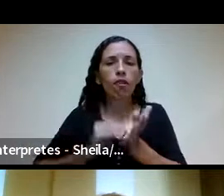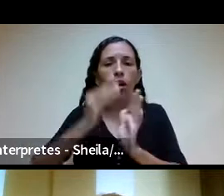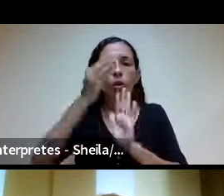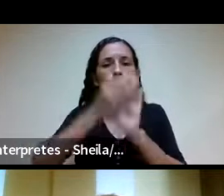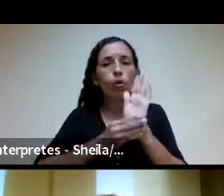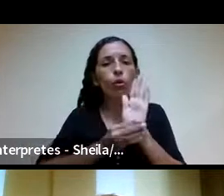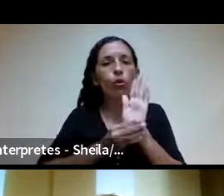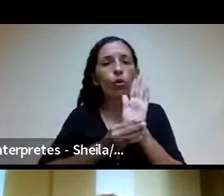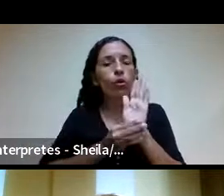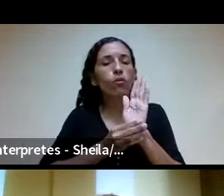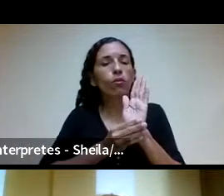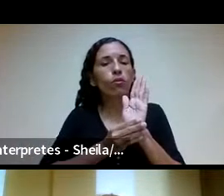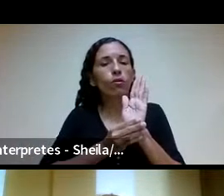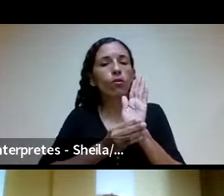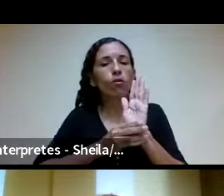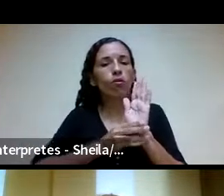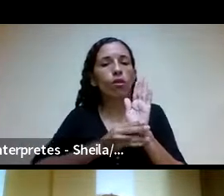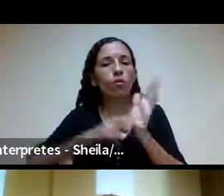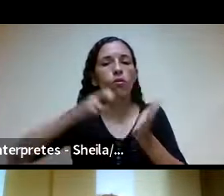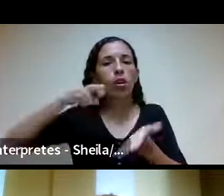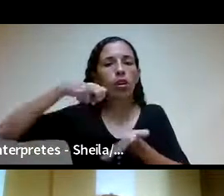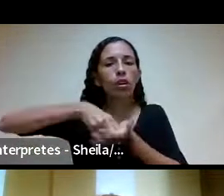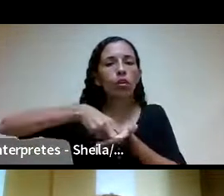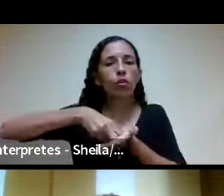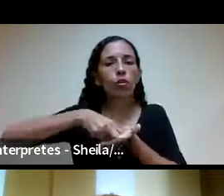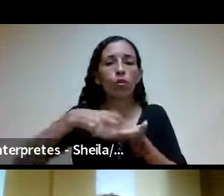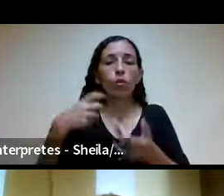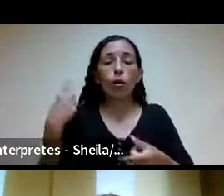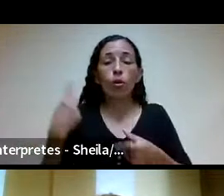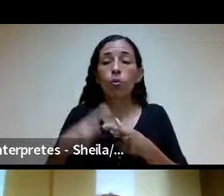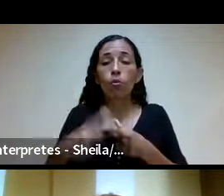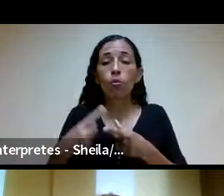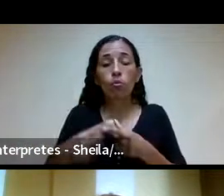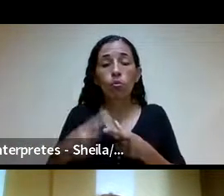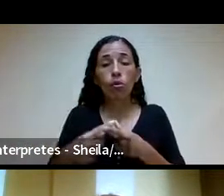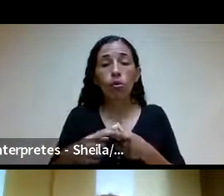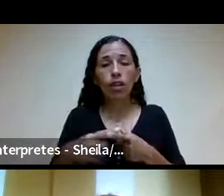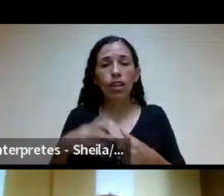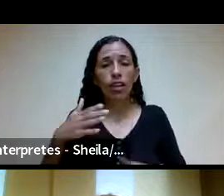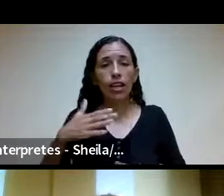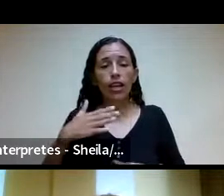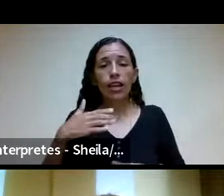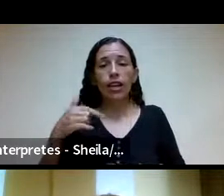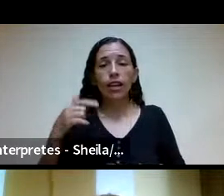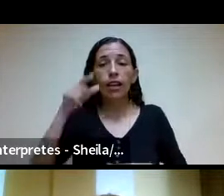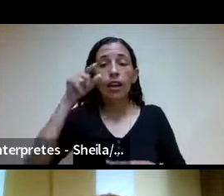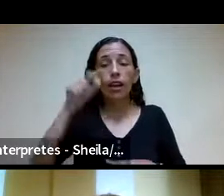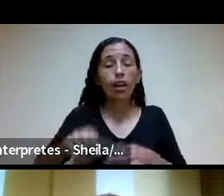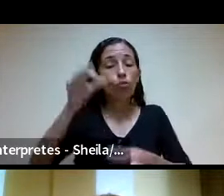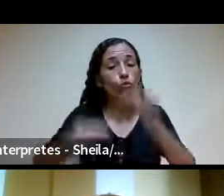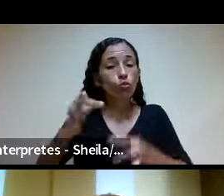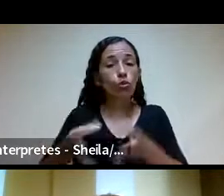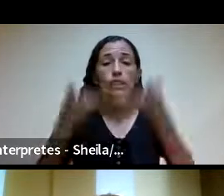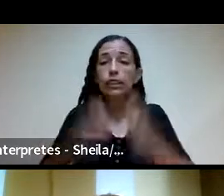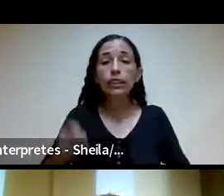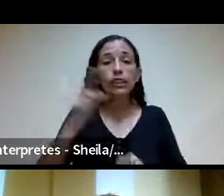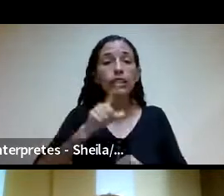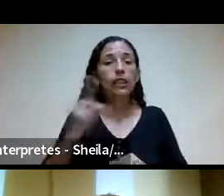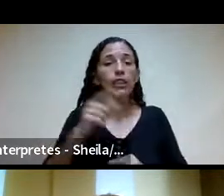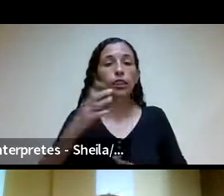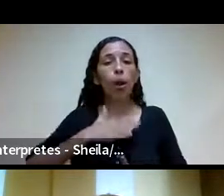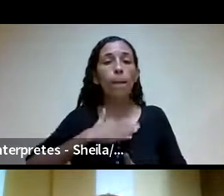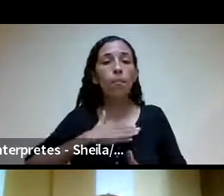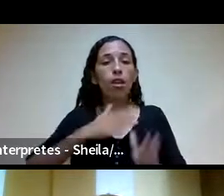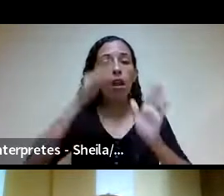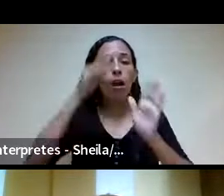a condenação. Ora, se me foi negado a prova que eu acredito ser a mais importante para a elucidação dos fatos, como é que no